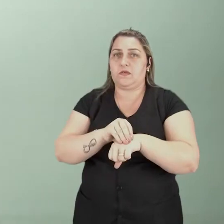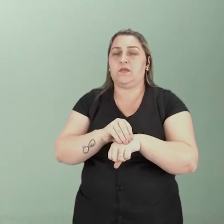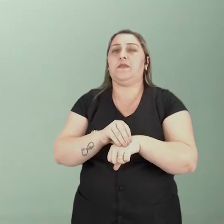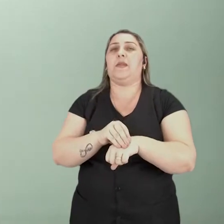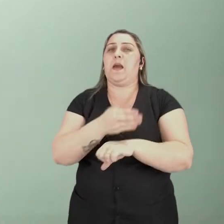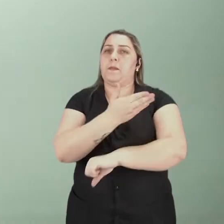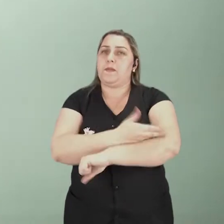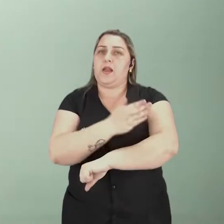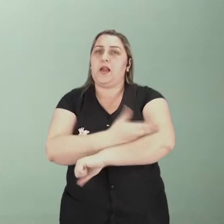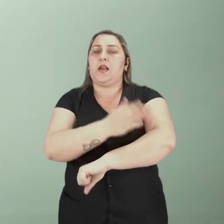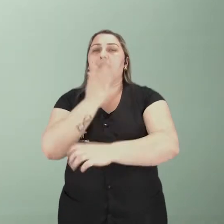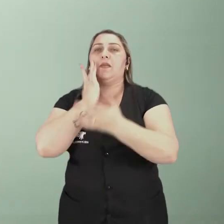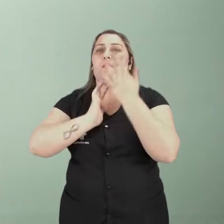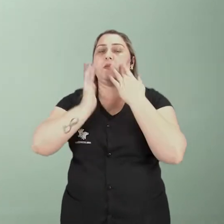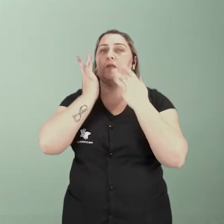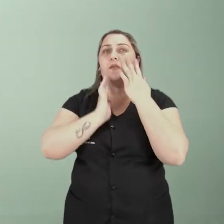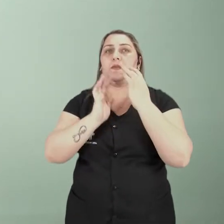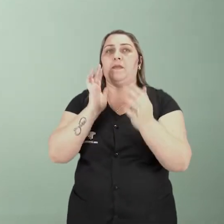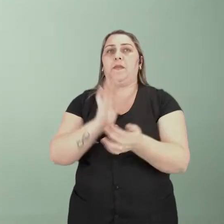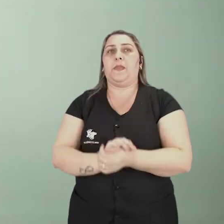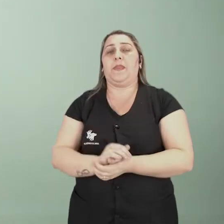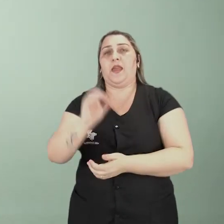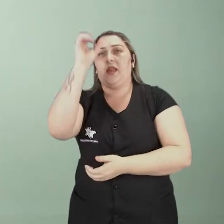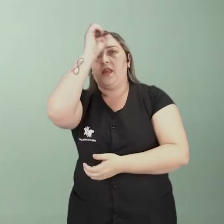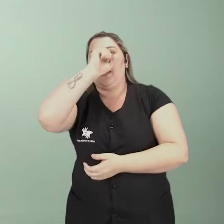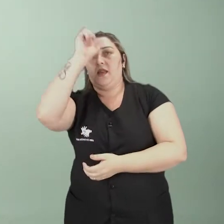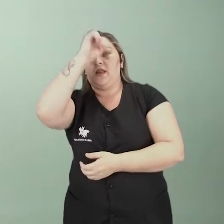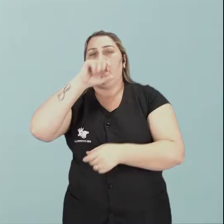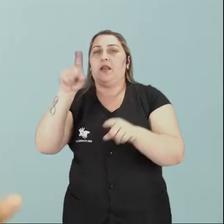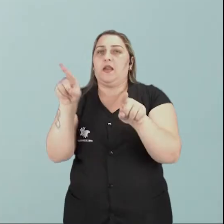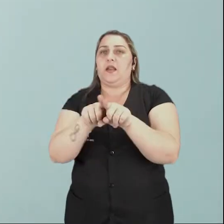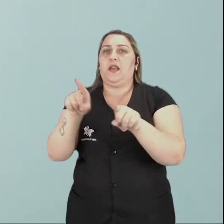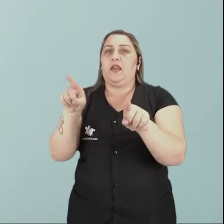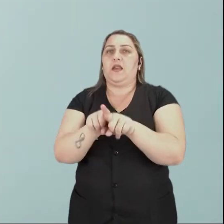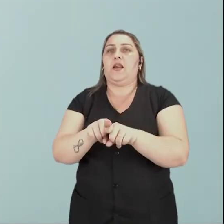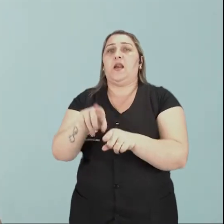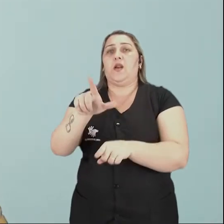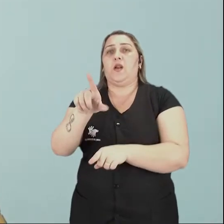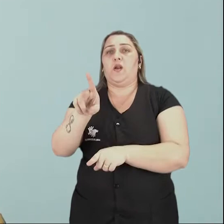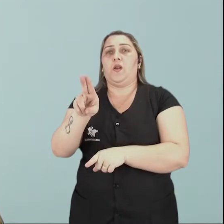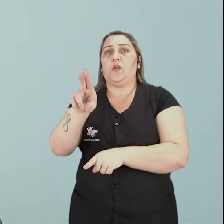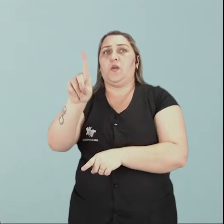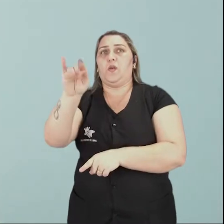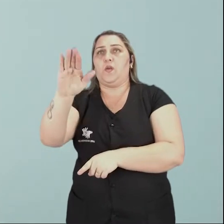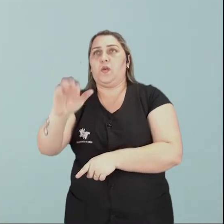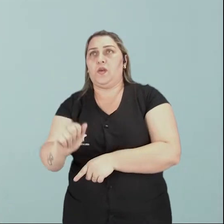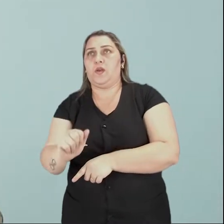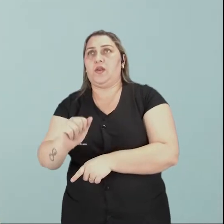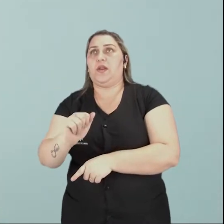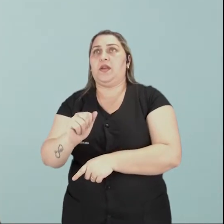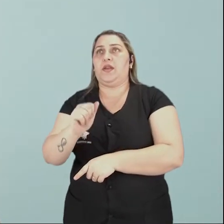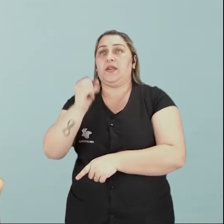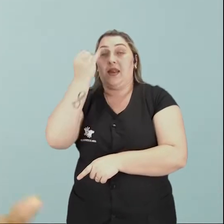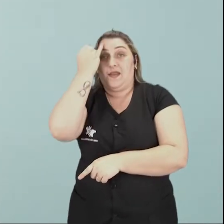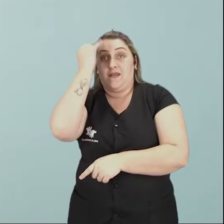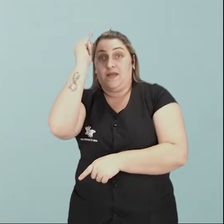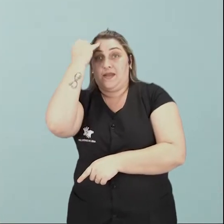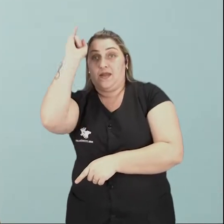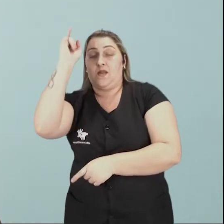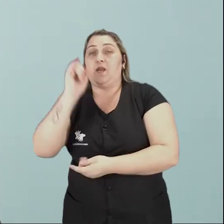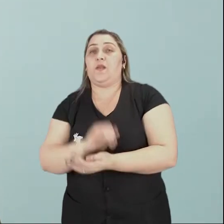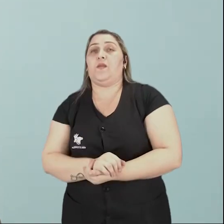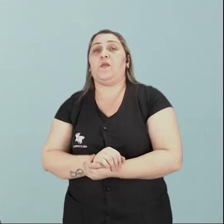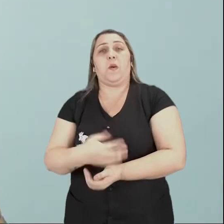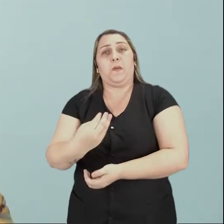da prática teatral, como o aprender também de forma lúdica, criativa, onde